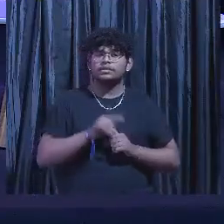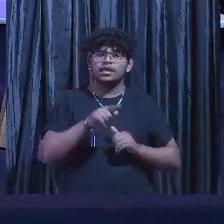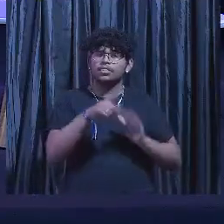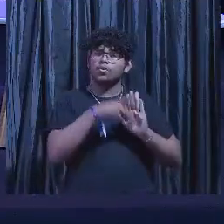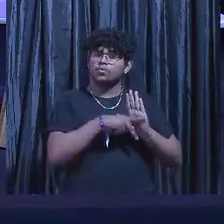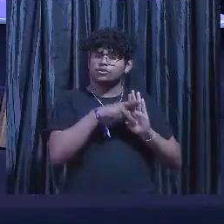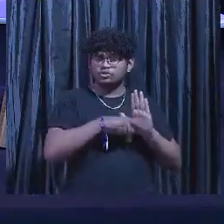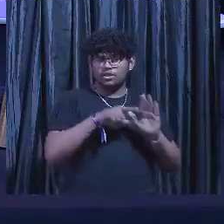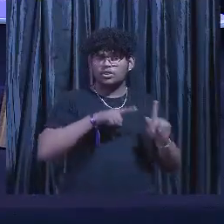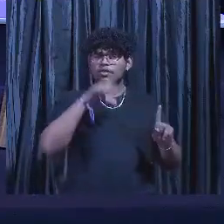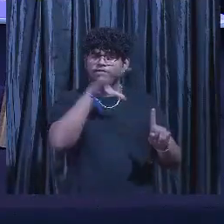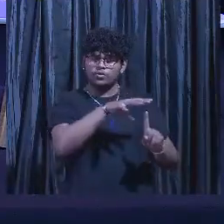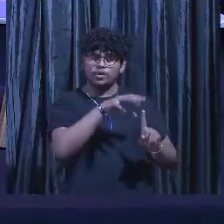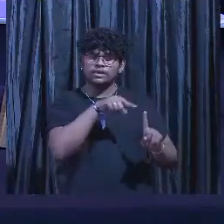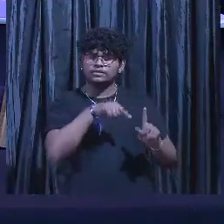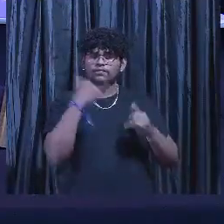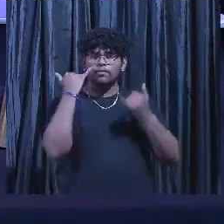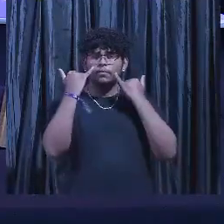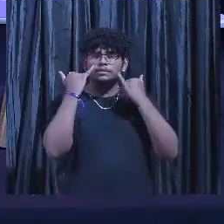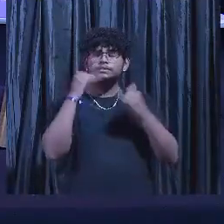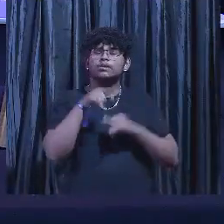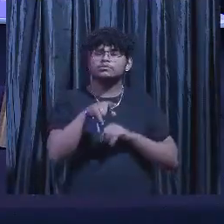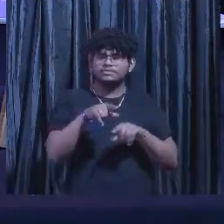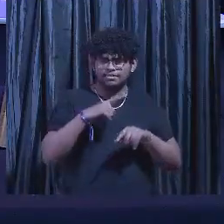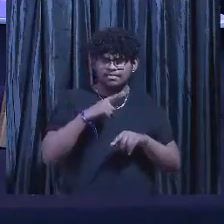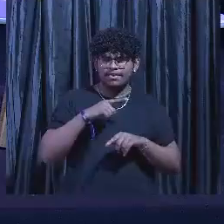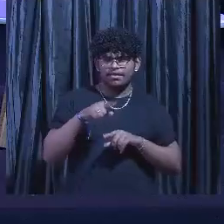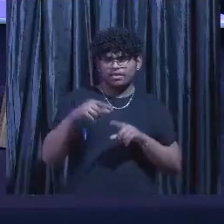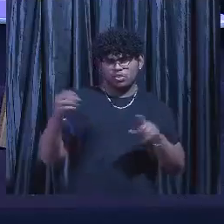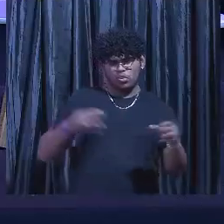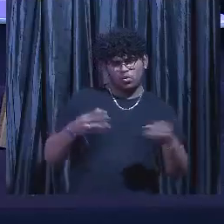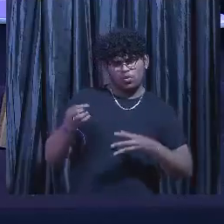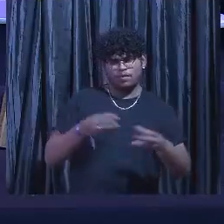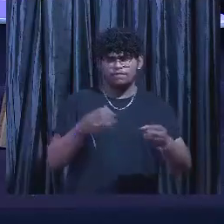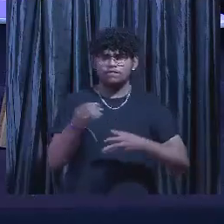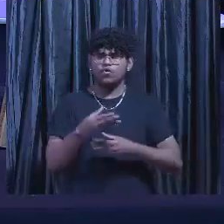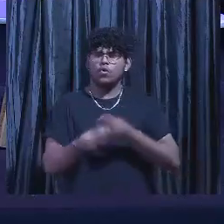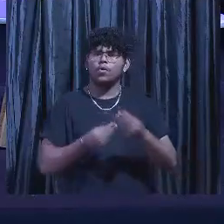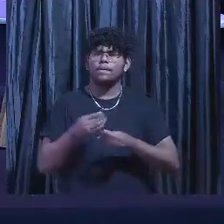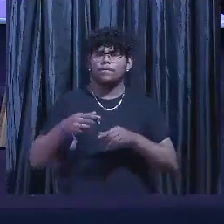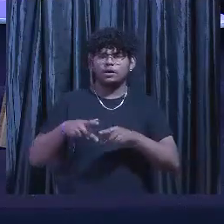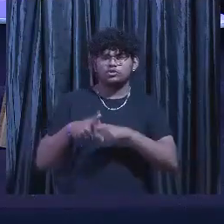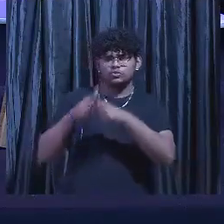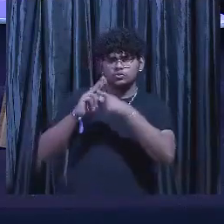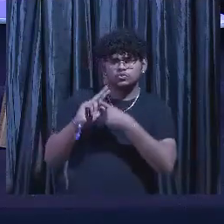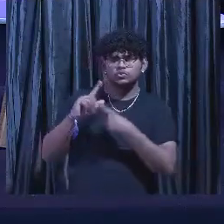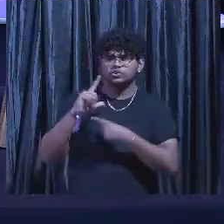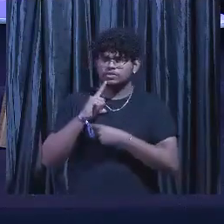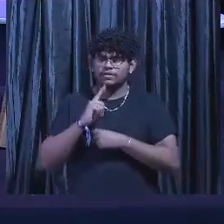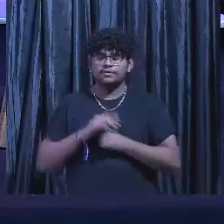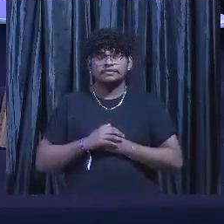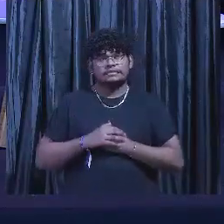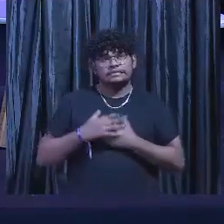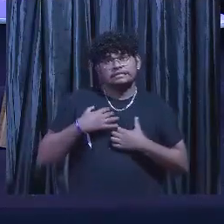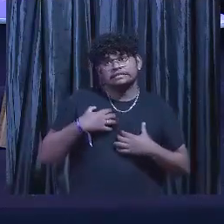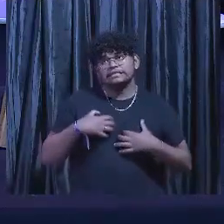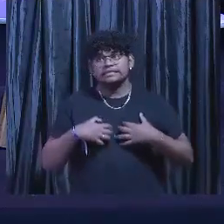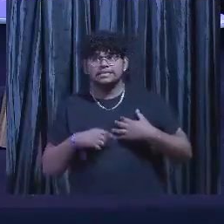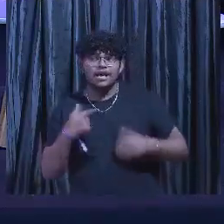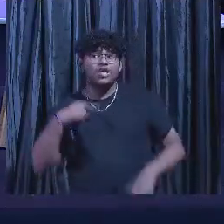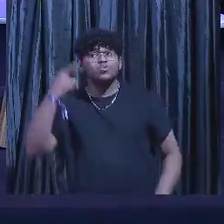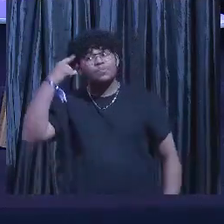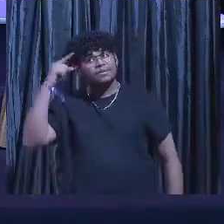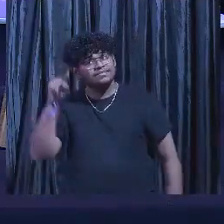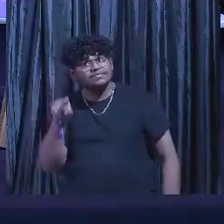essas informações. Você tem alguma coisa que de novo, de ajuste? E a galera, putz, não pensei